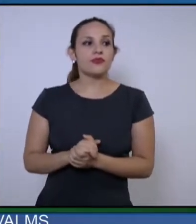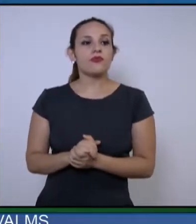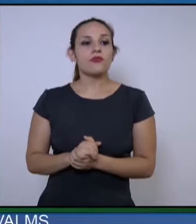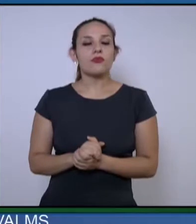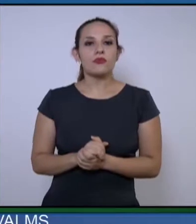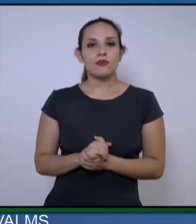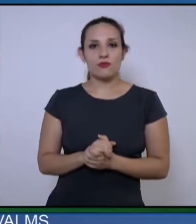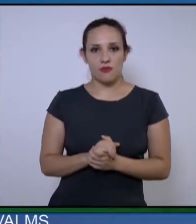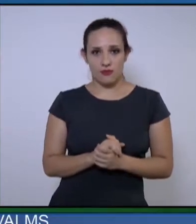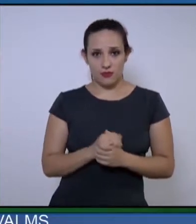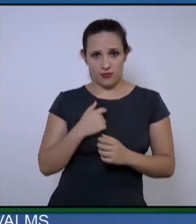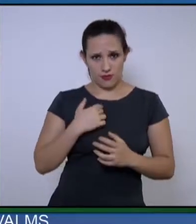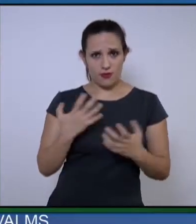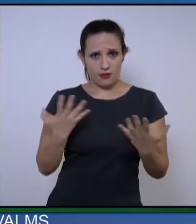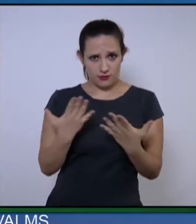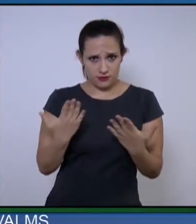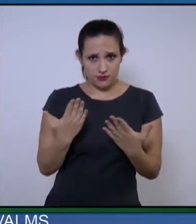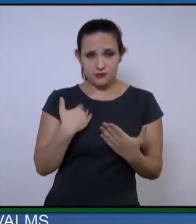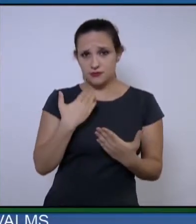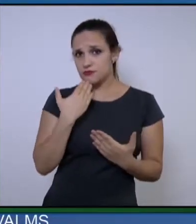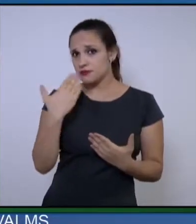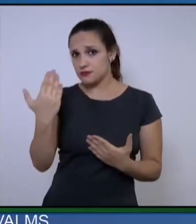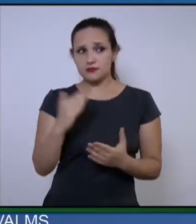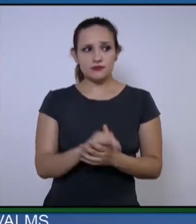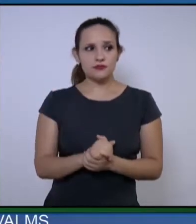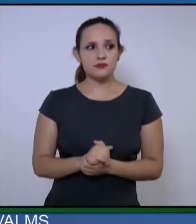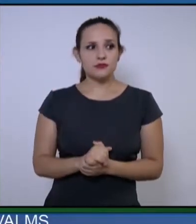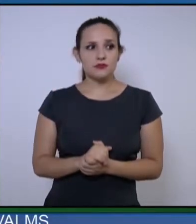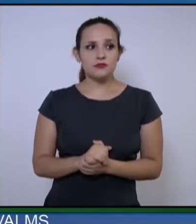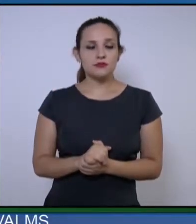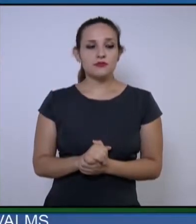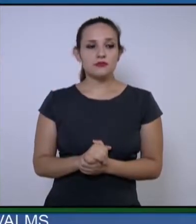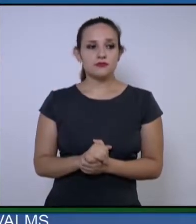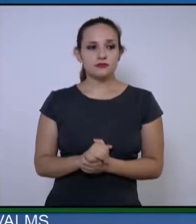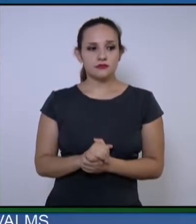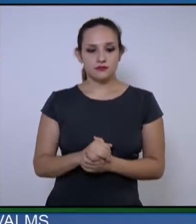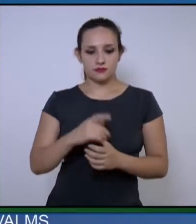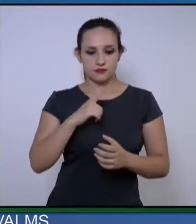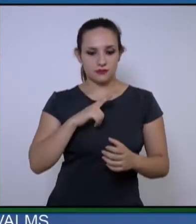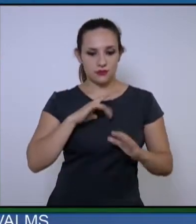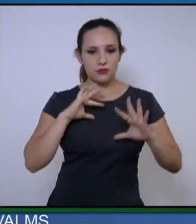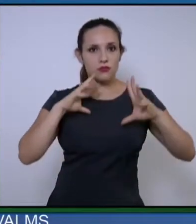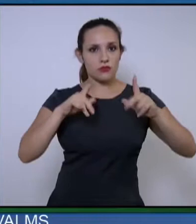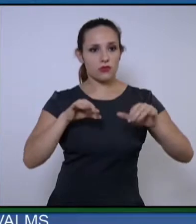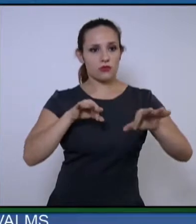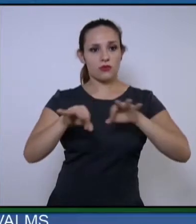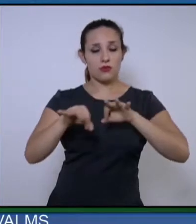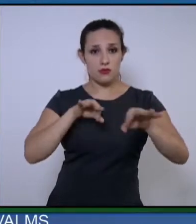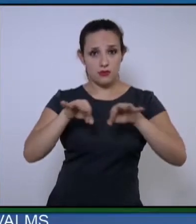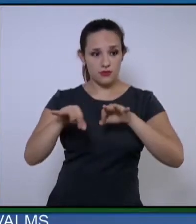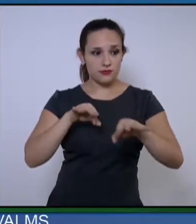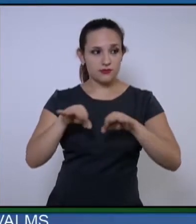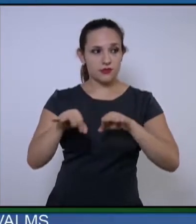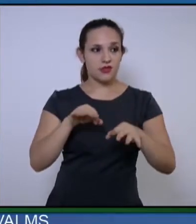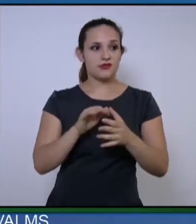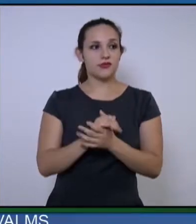deixar aqui esse apelo, né? Que o conjunto das ações